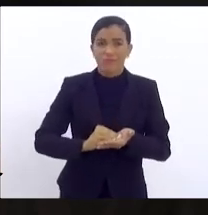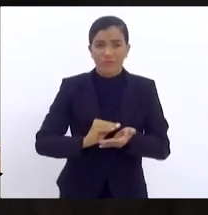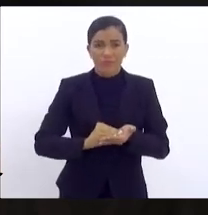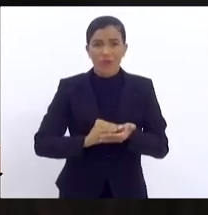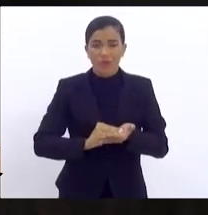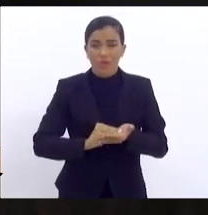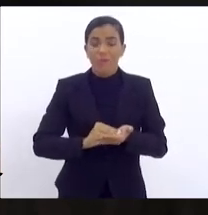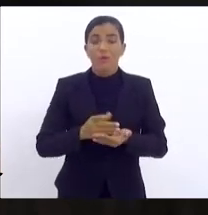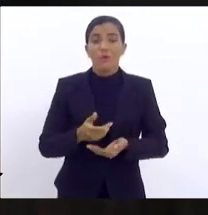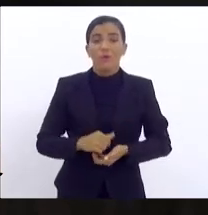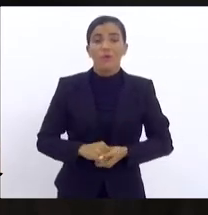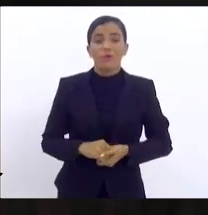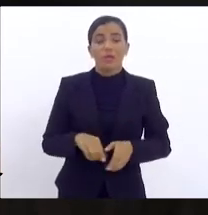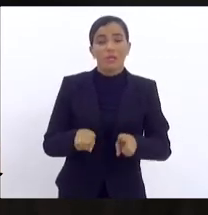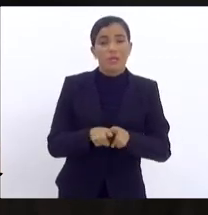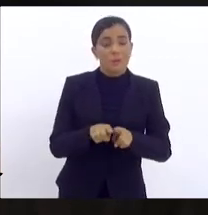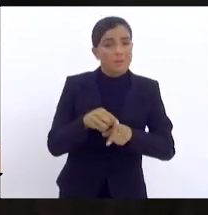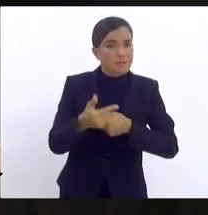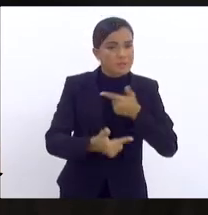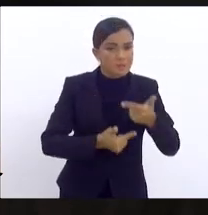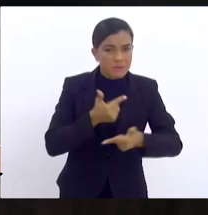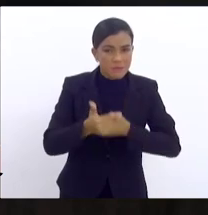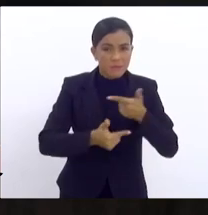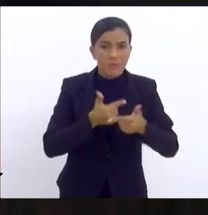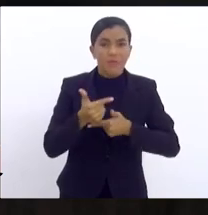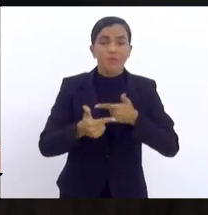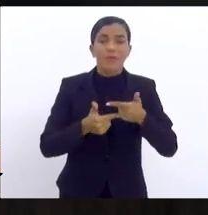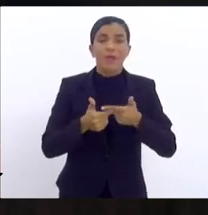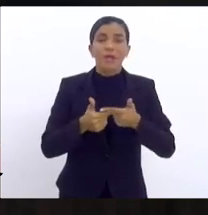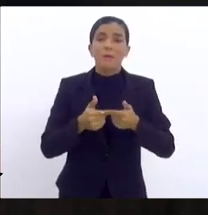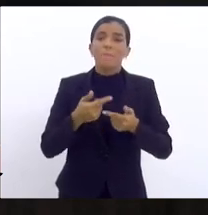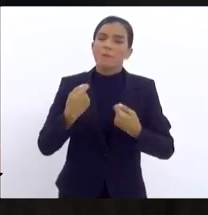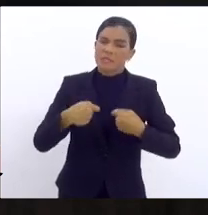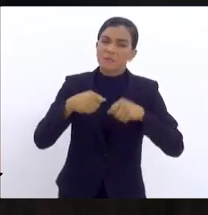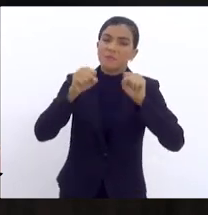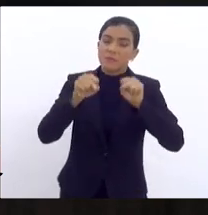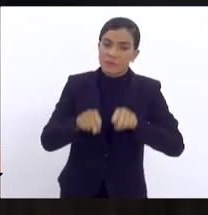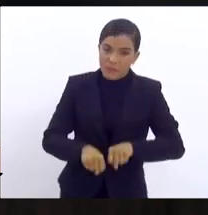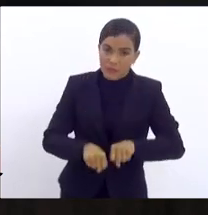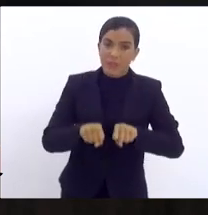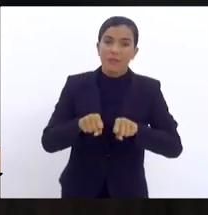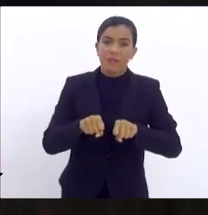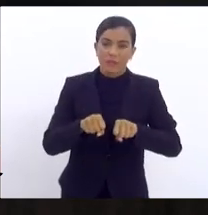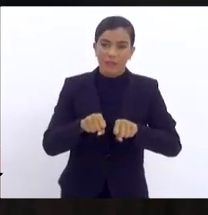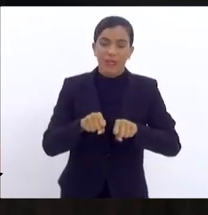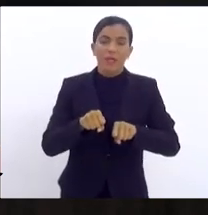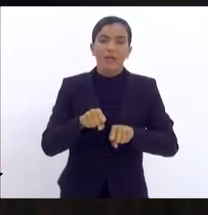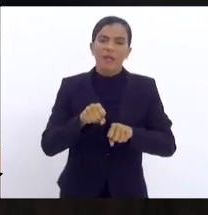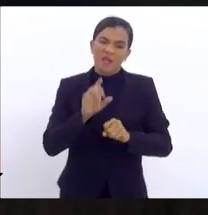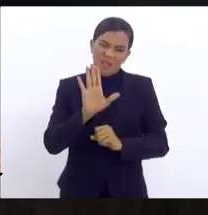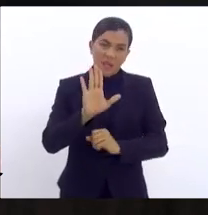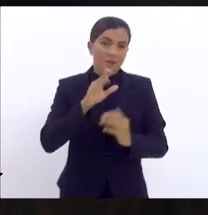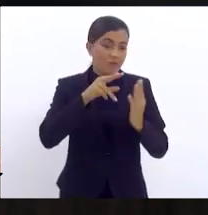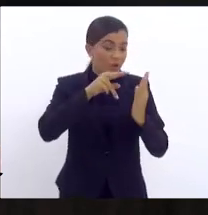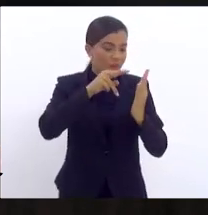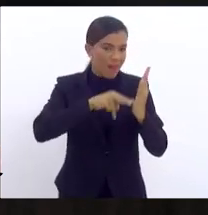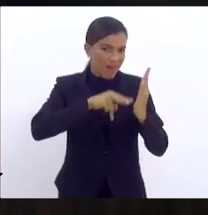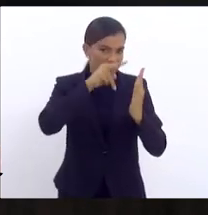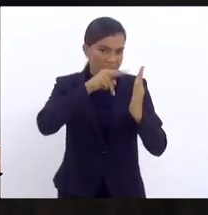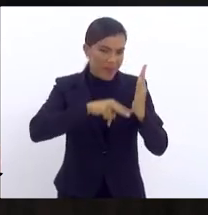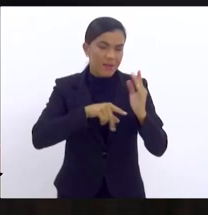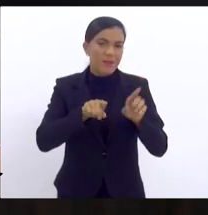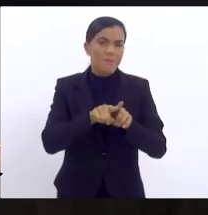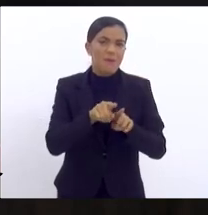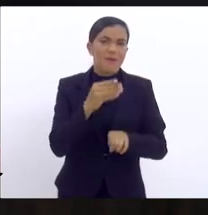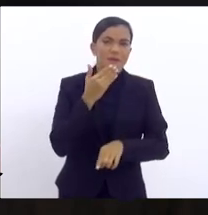essa questão que nós precisamos só trabalhamos isso aí mas nós precisamos sim tanto é que eu já daqui a pouco vou ler todas as minhas indicações todas as